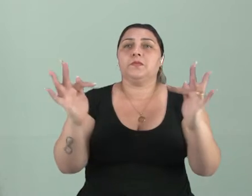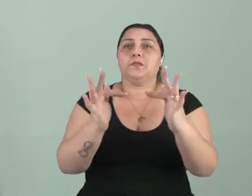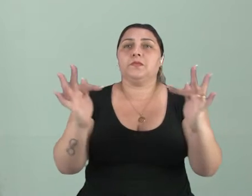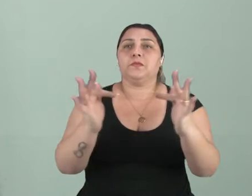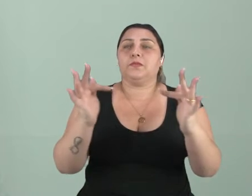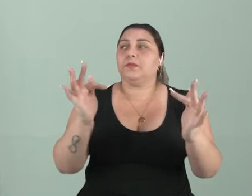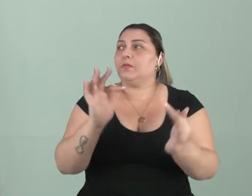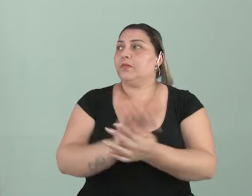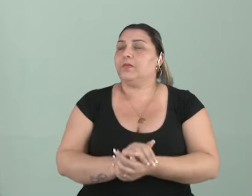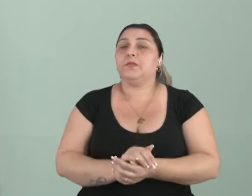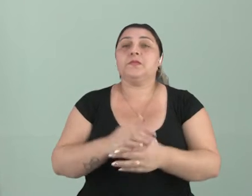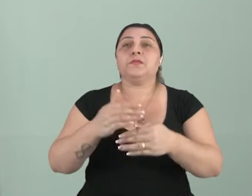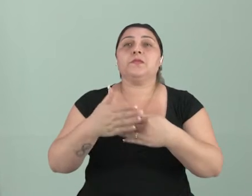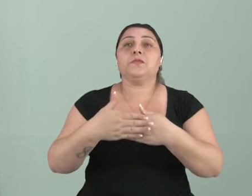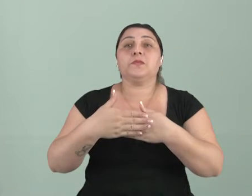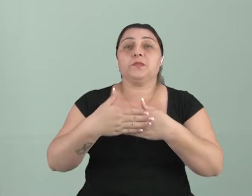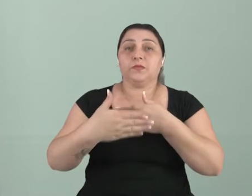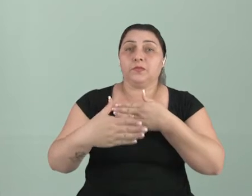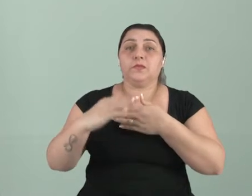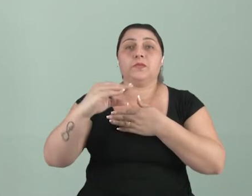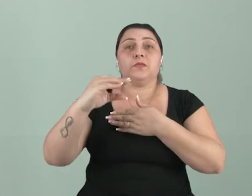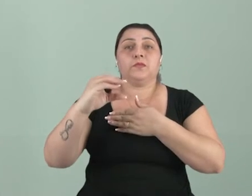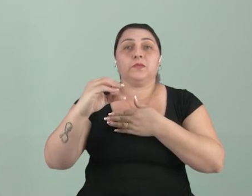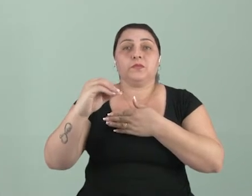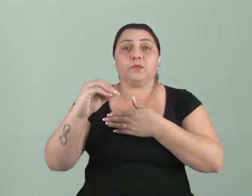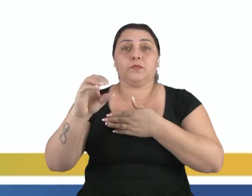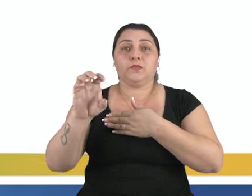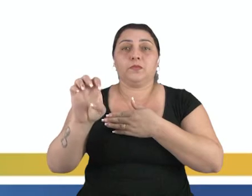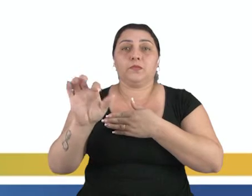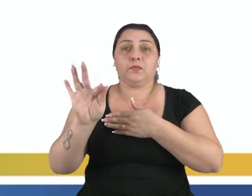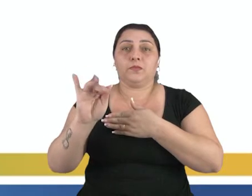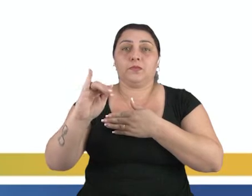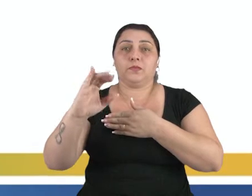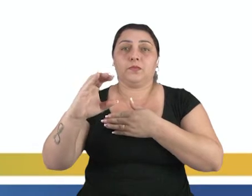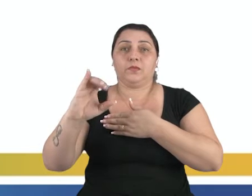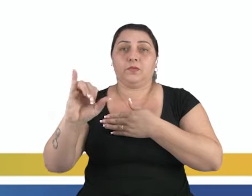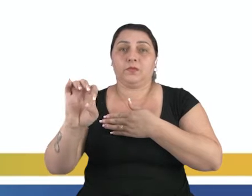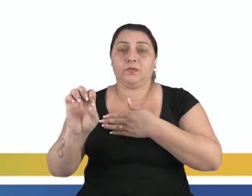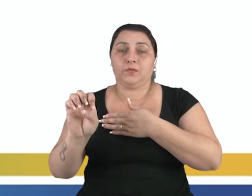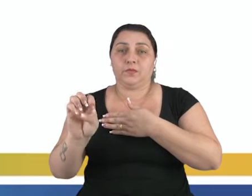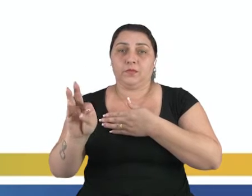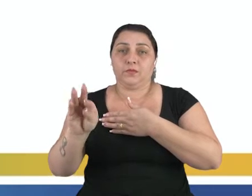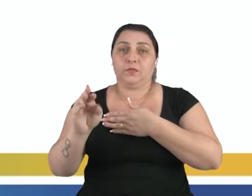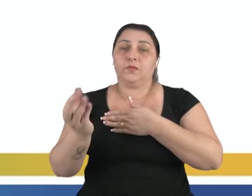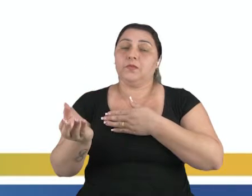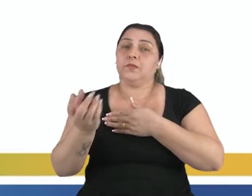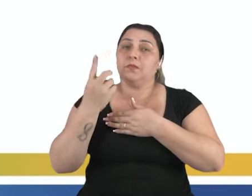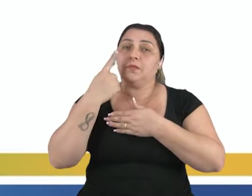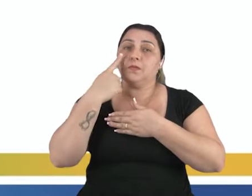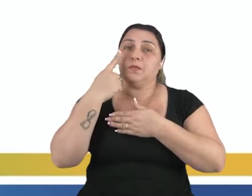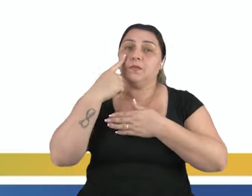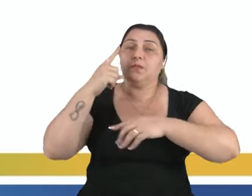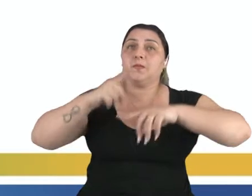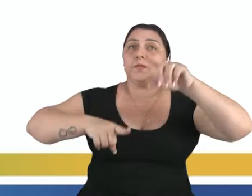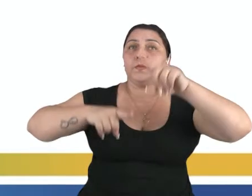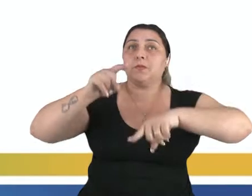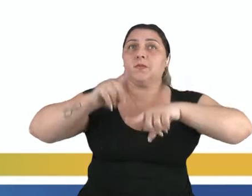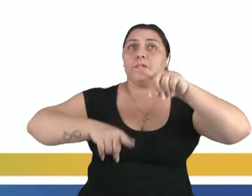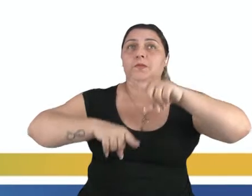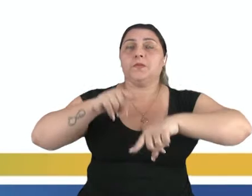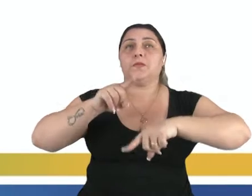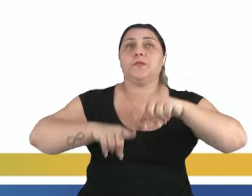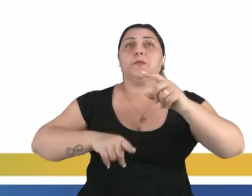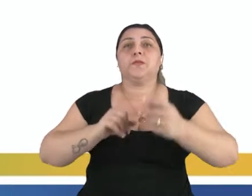Então, acompanhe comigo o nosso material. Então, olha só, pessoal, na função afim, dada